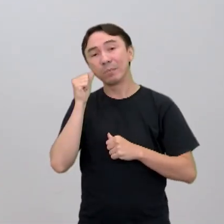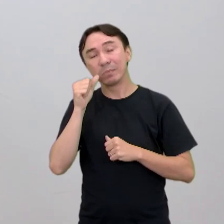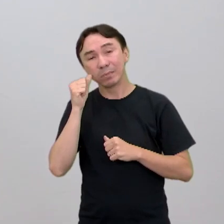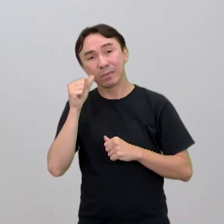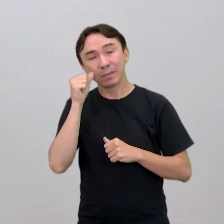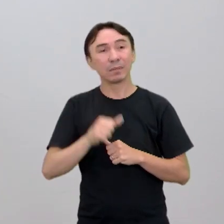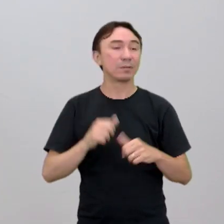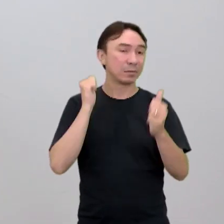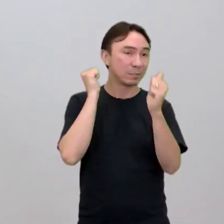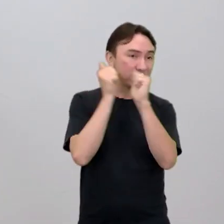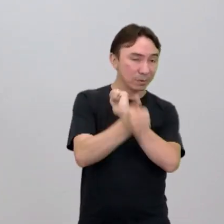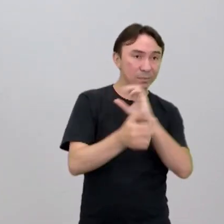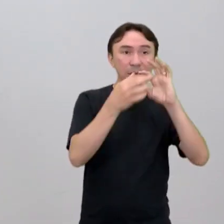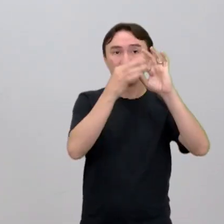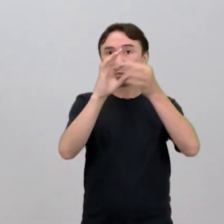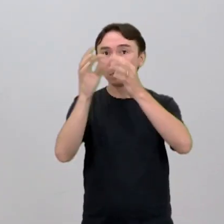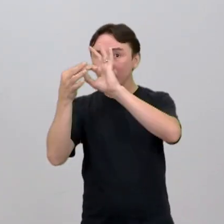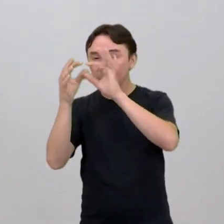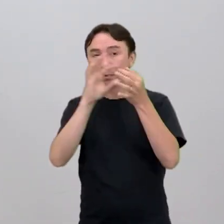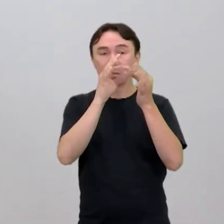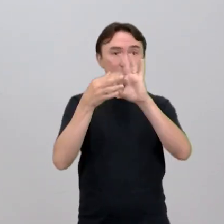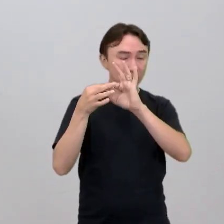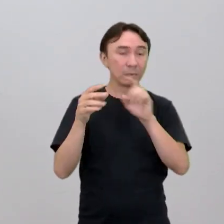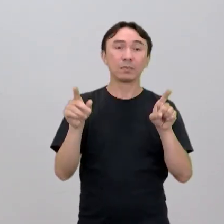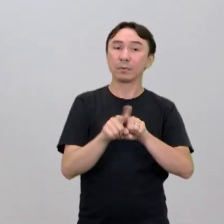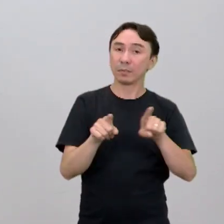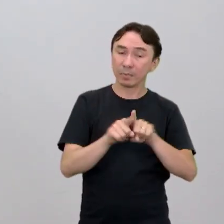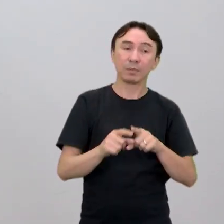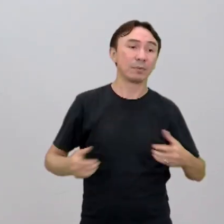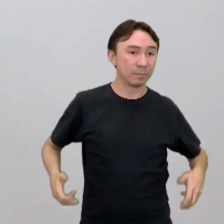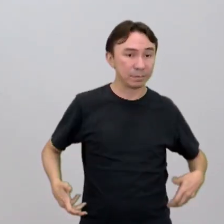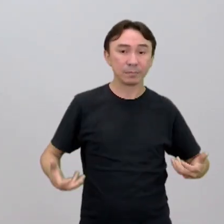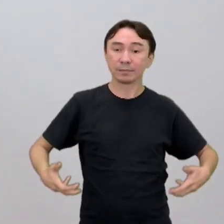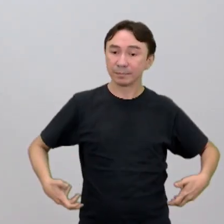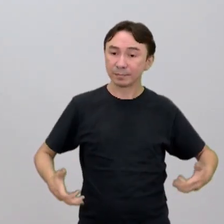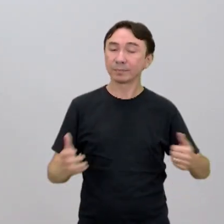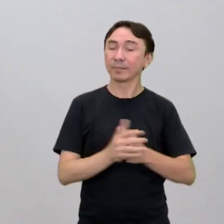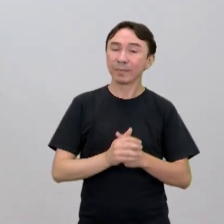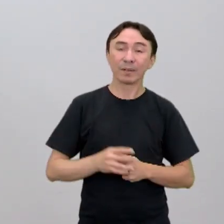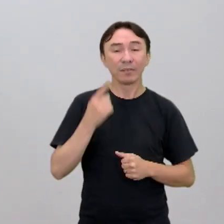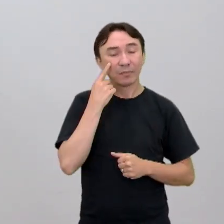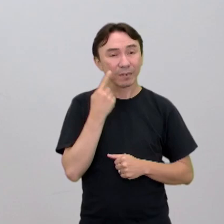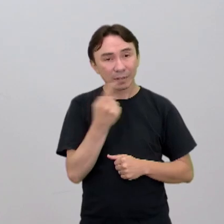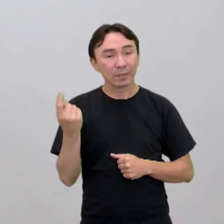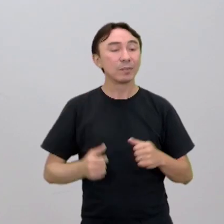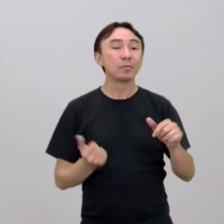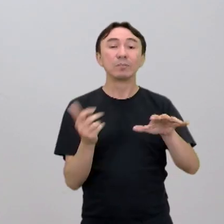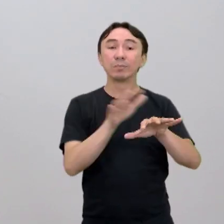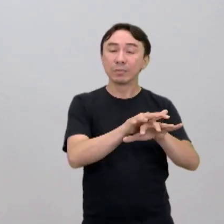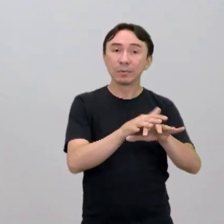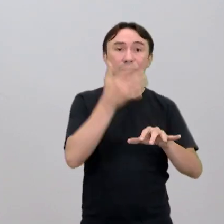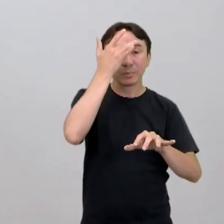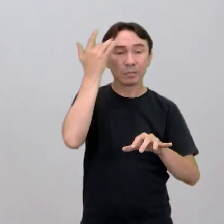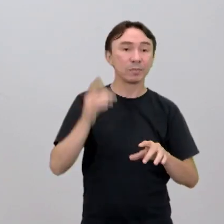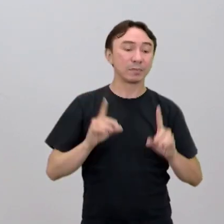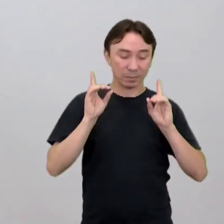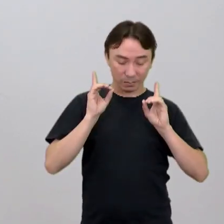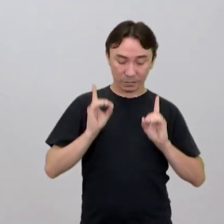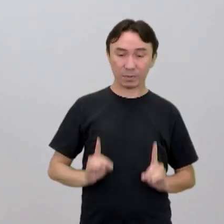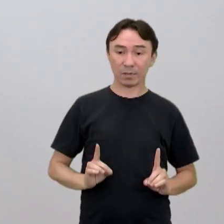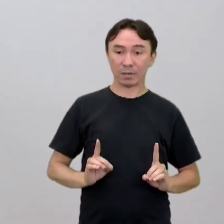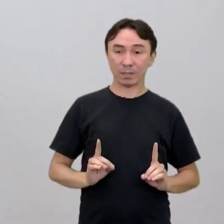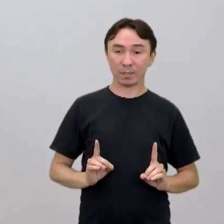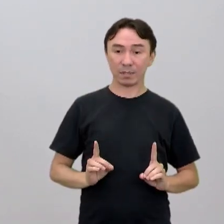Quer dizer, além da inclusão de pensar na pessoa deficiente sendo vista como um atleta